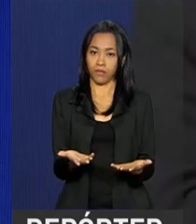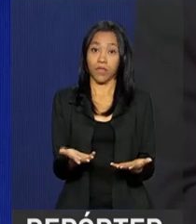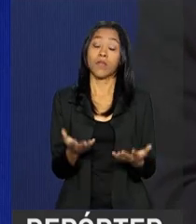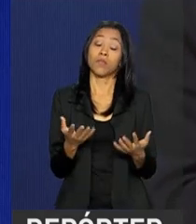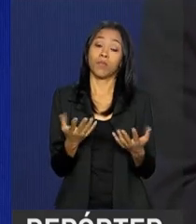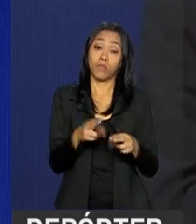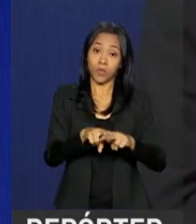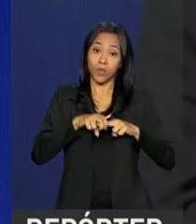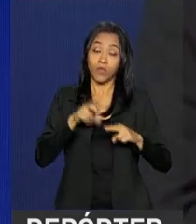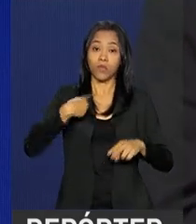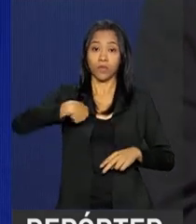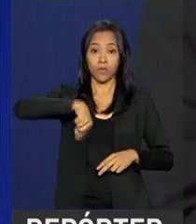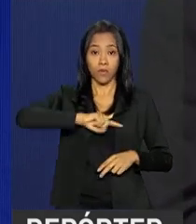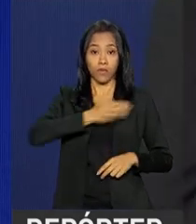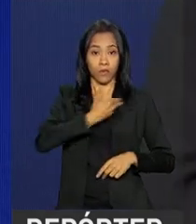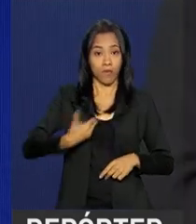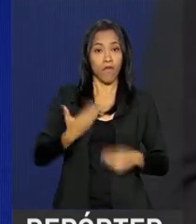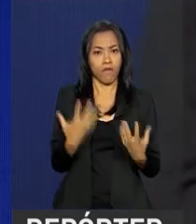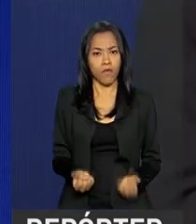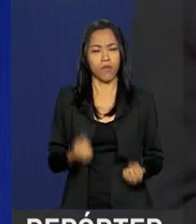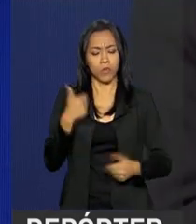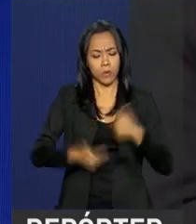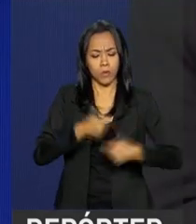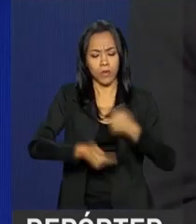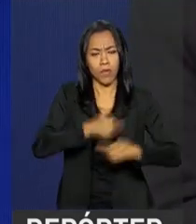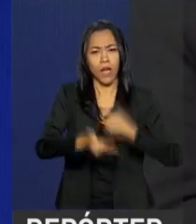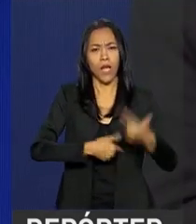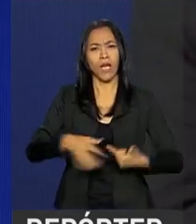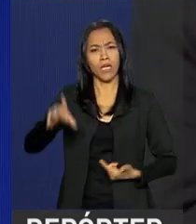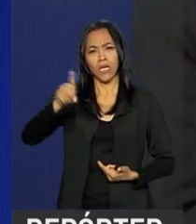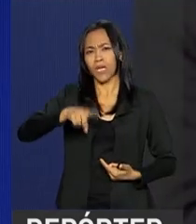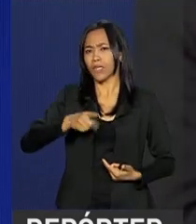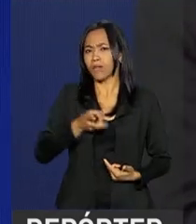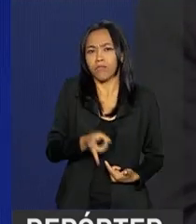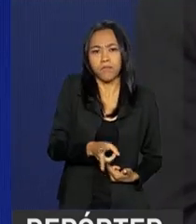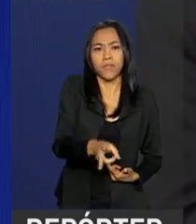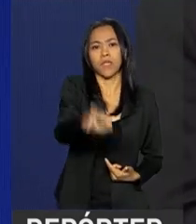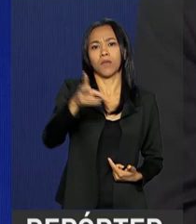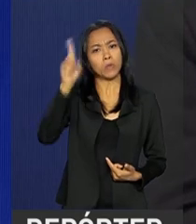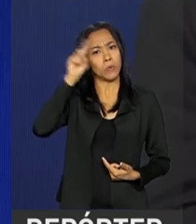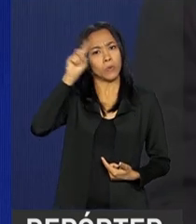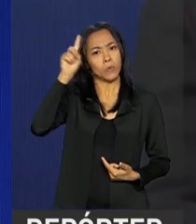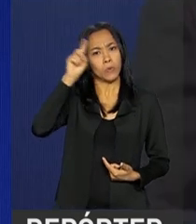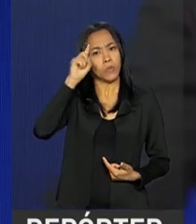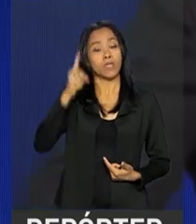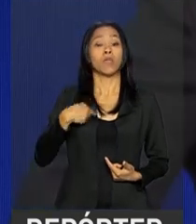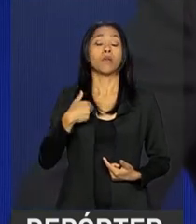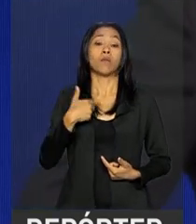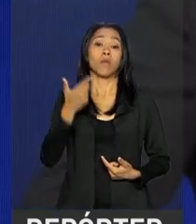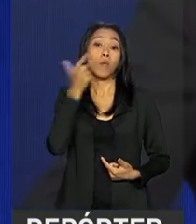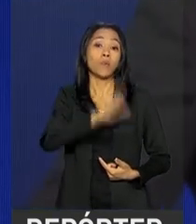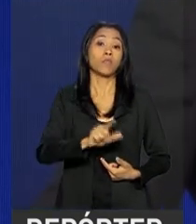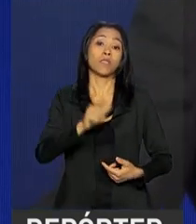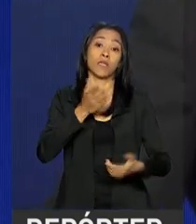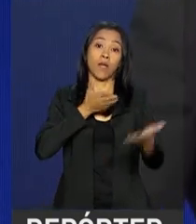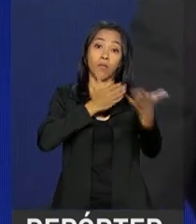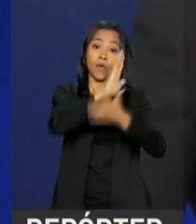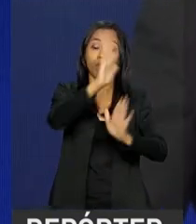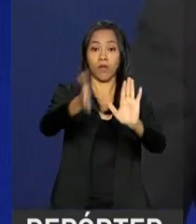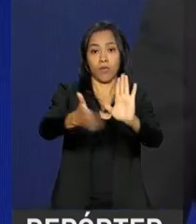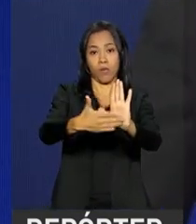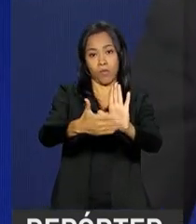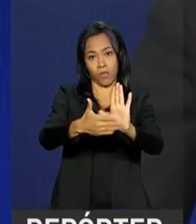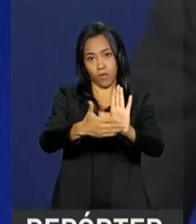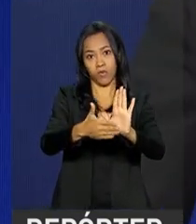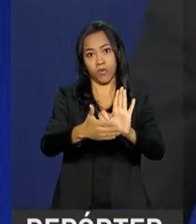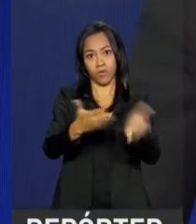batalhar dia e noite pelo voto no Congresso Nacional para aprovar a proposta